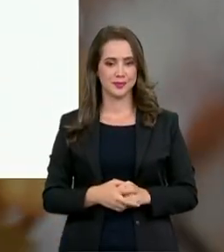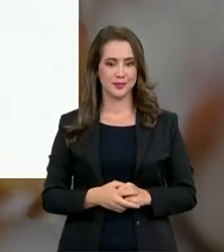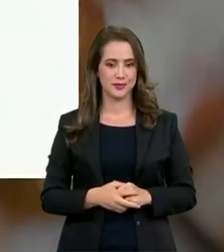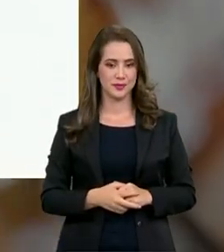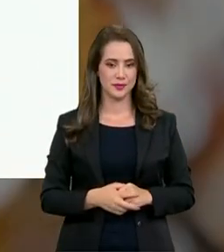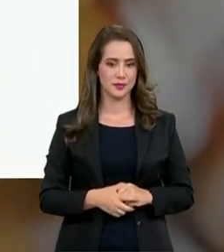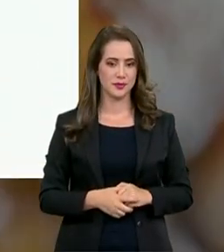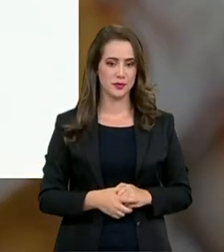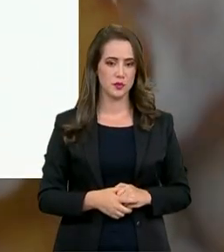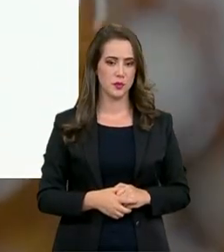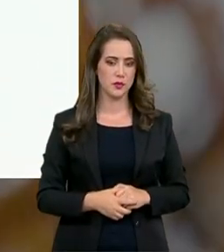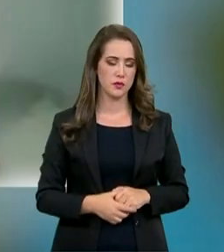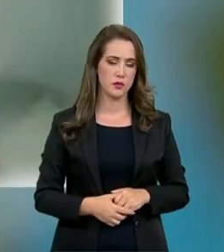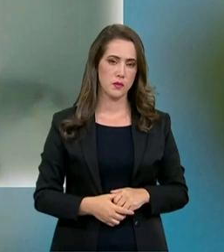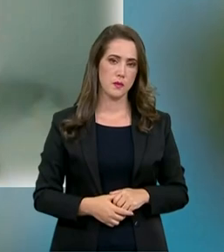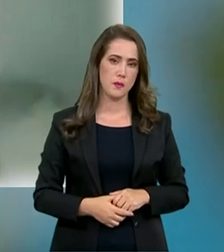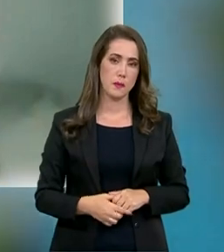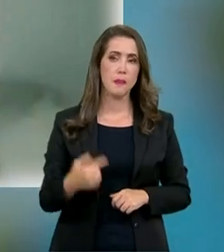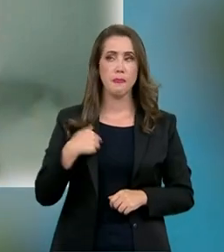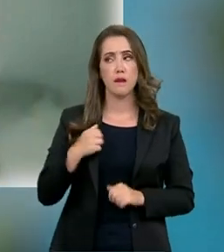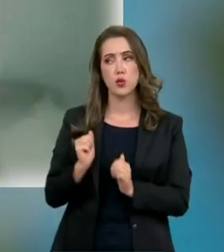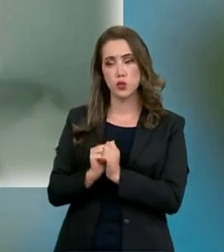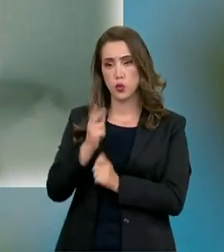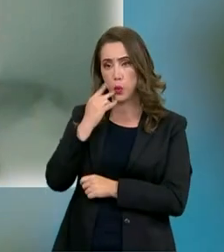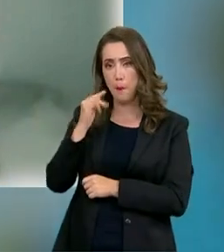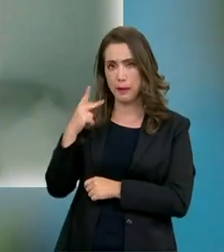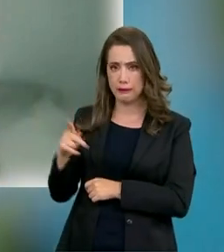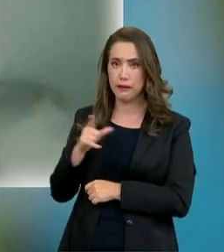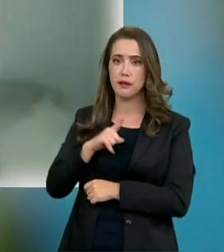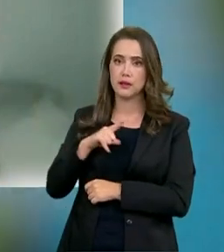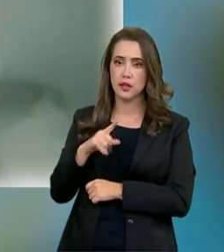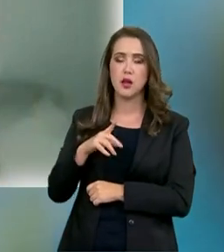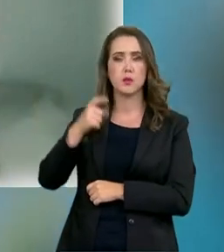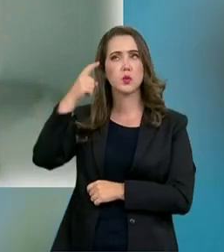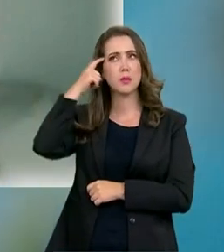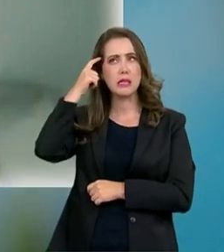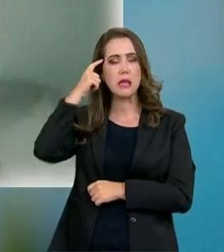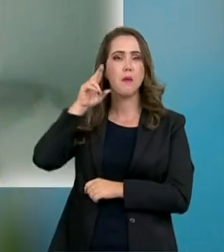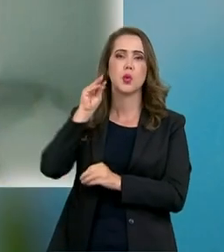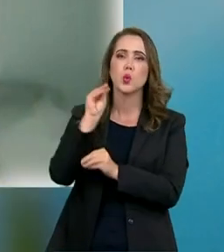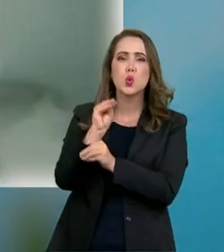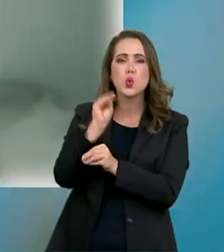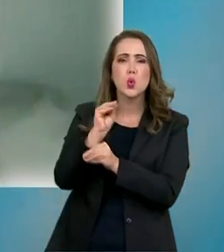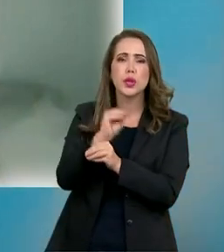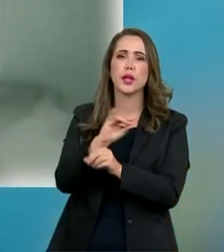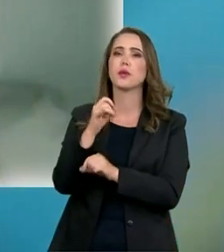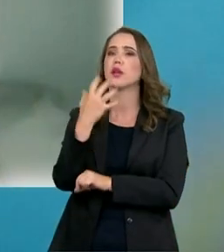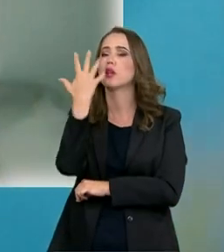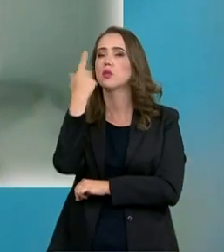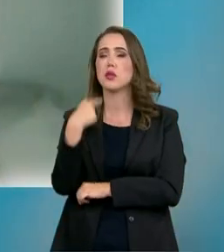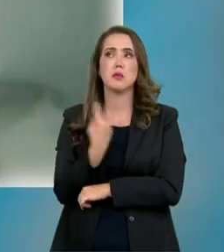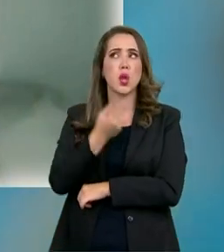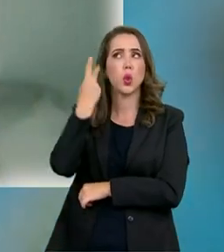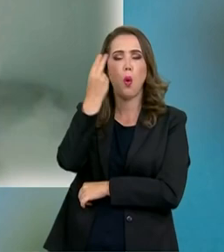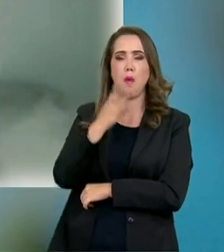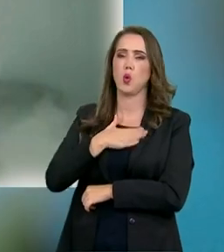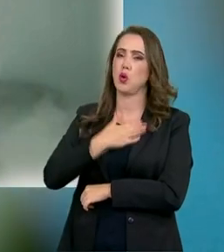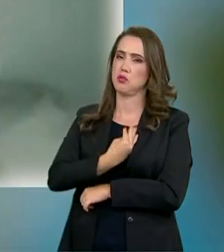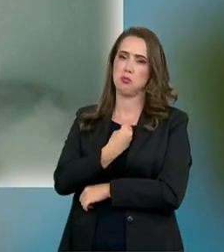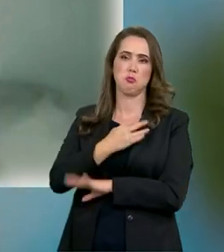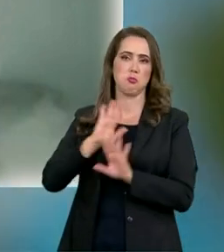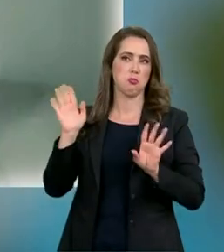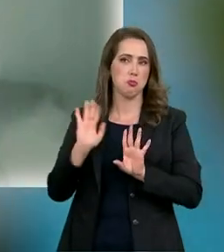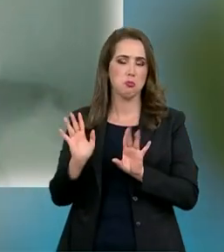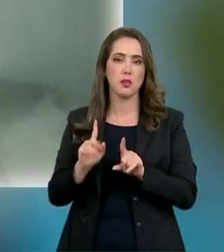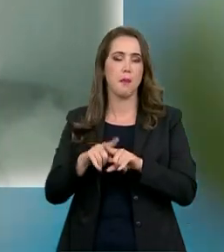já uma concepção, eu e o pai, né, uma concepção de cuidado com a natureza, que era natural nosso, mas sem esse